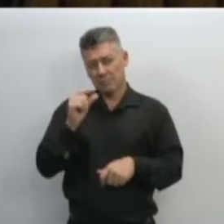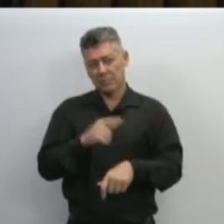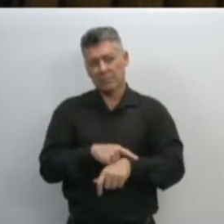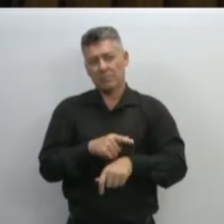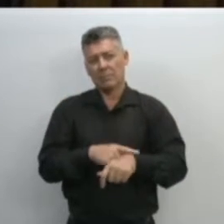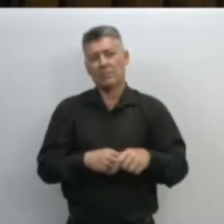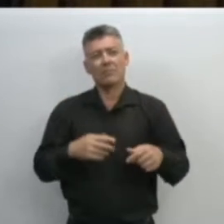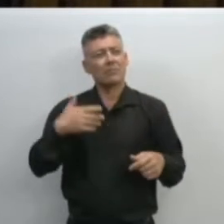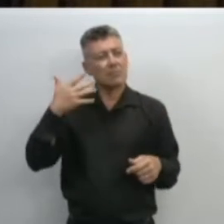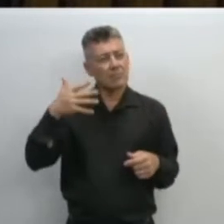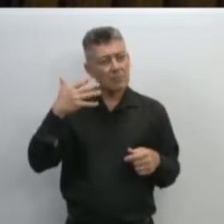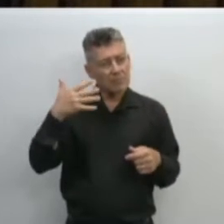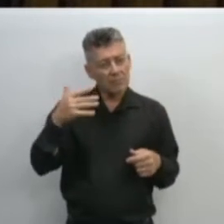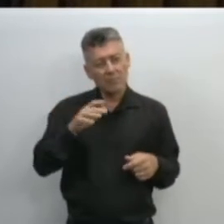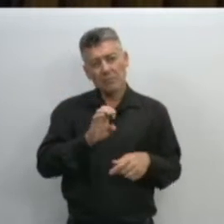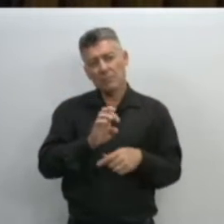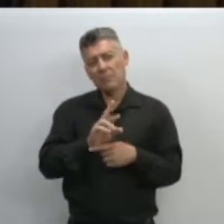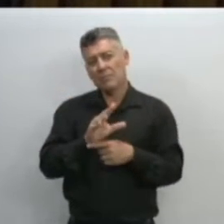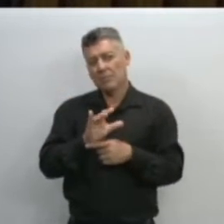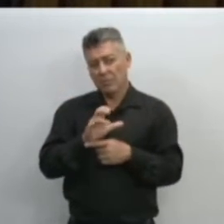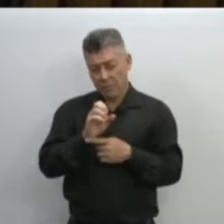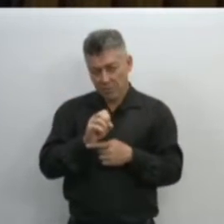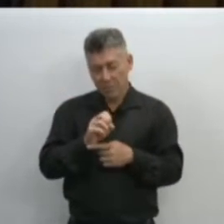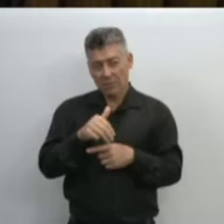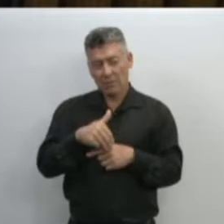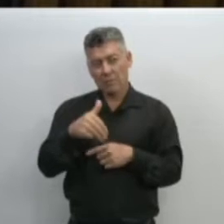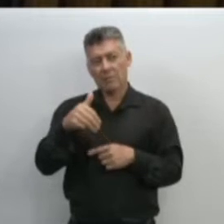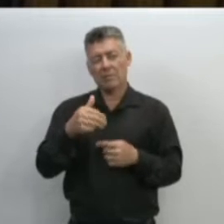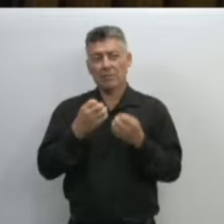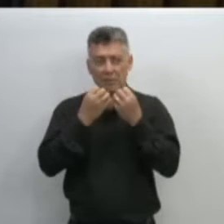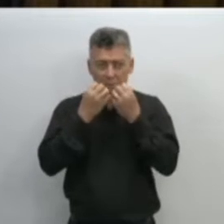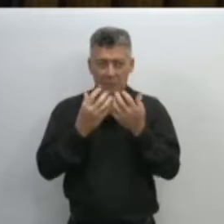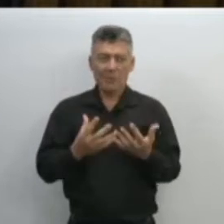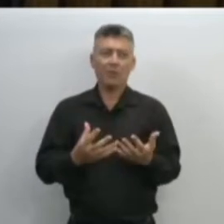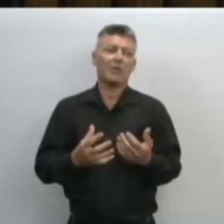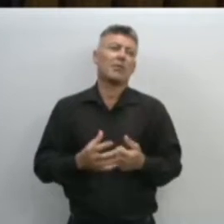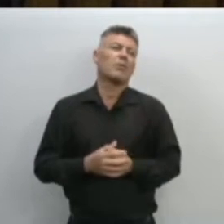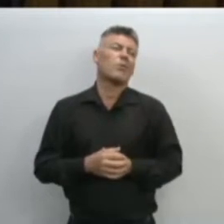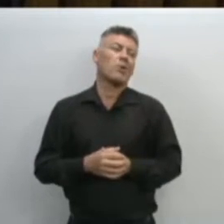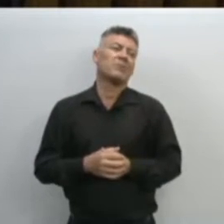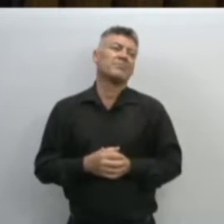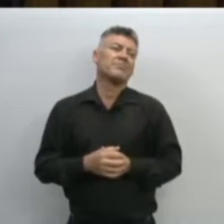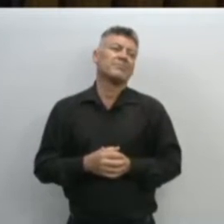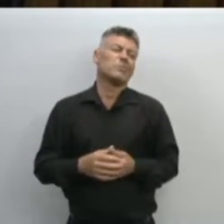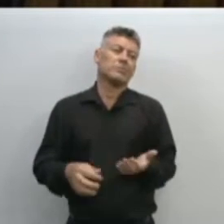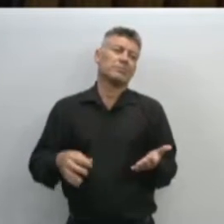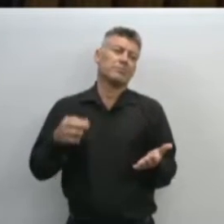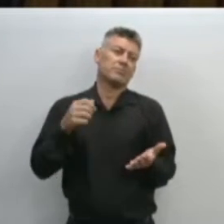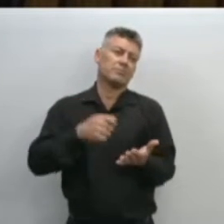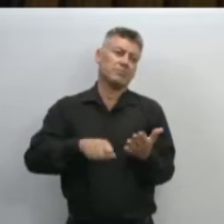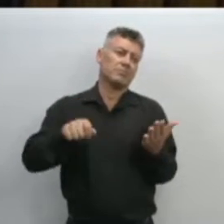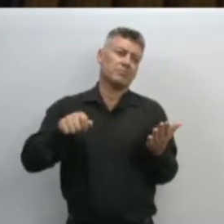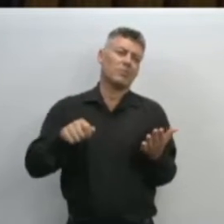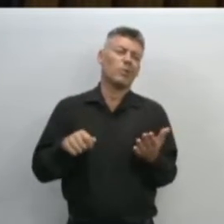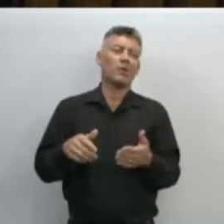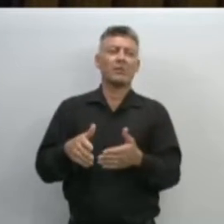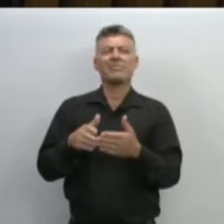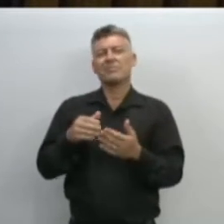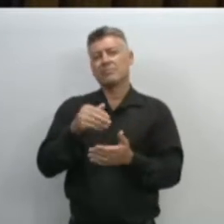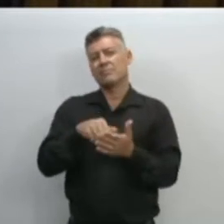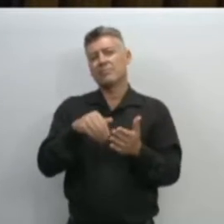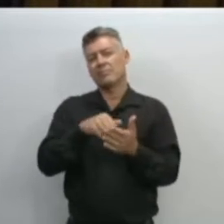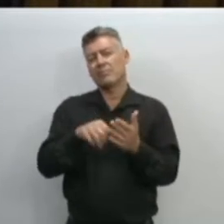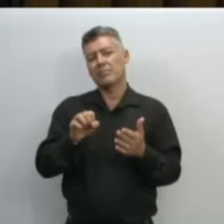primeiro orador foi o vereador Eribaldo Medeiros, que em seu pronunciamento registrou uma cobrança ao secretário